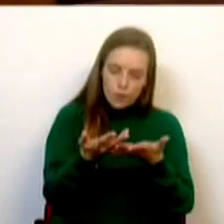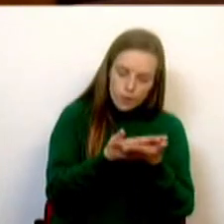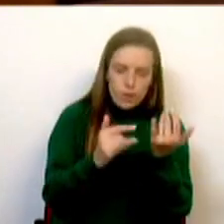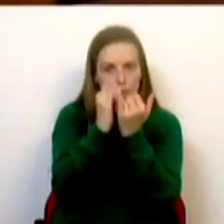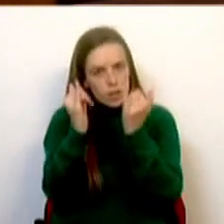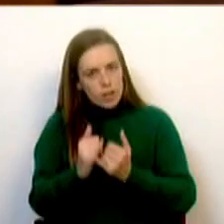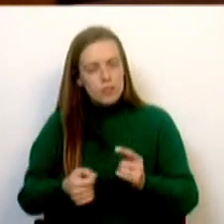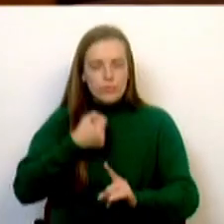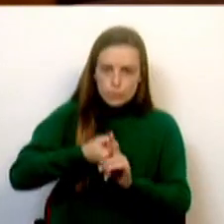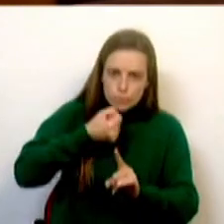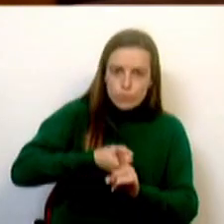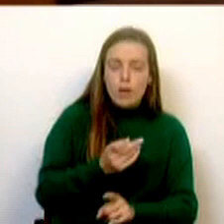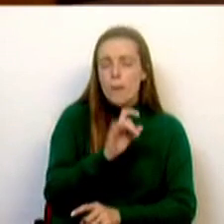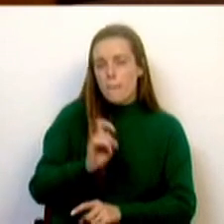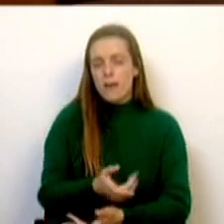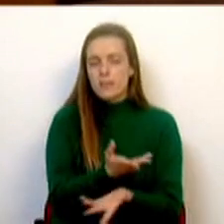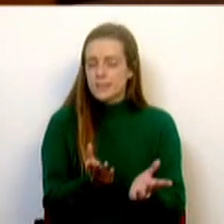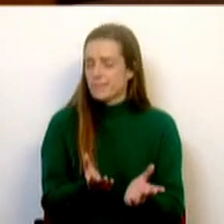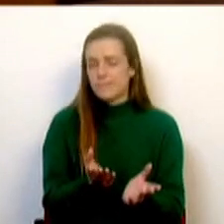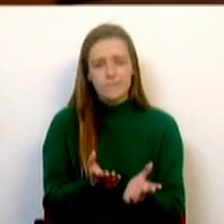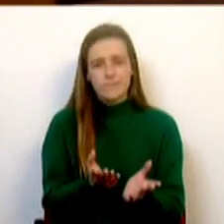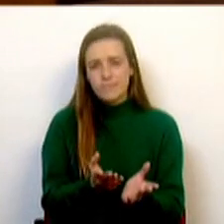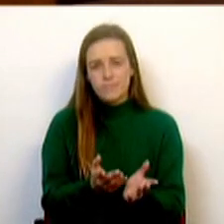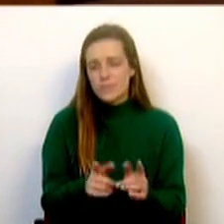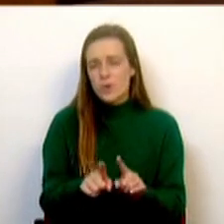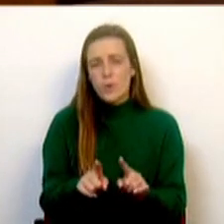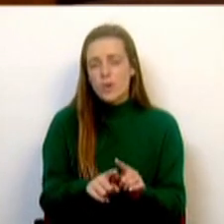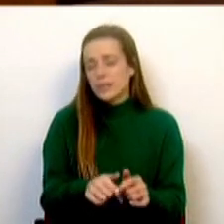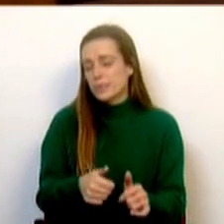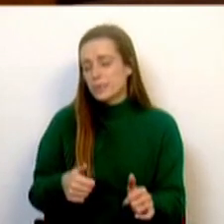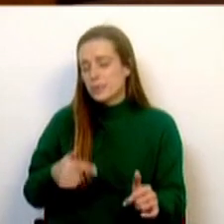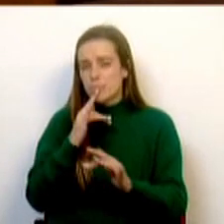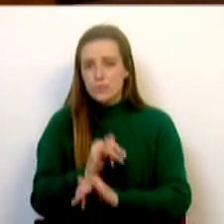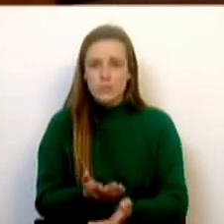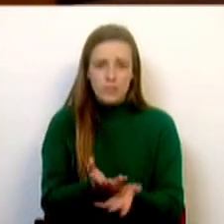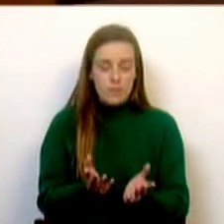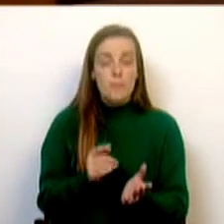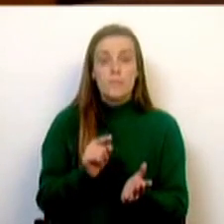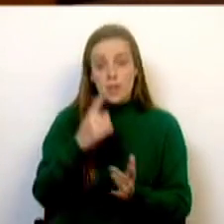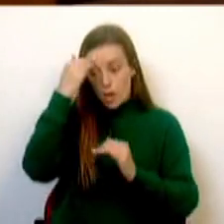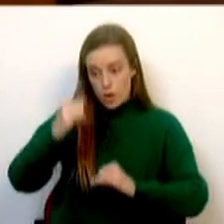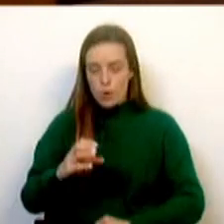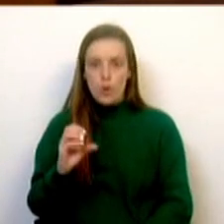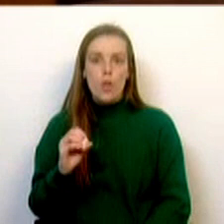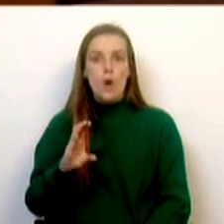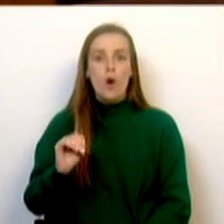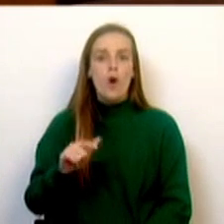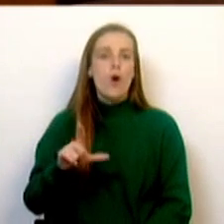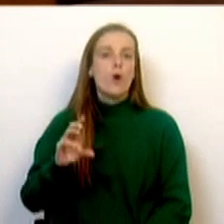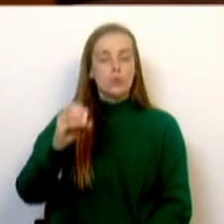internacionais, a paz na região parece estar cada vez mais distante. Os acordos de Oslo, já o